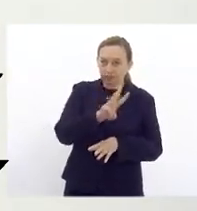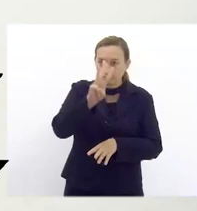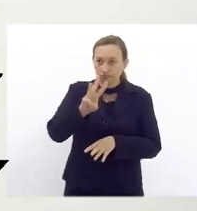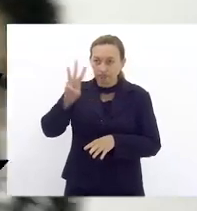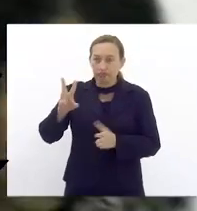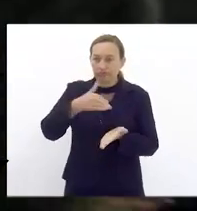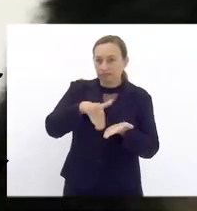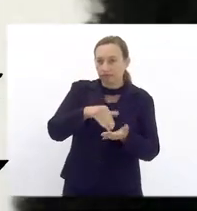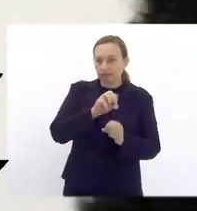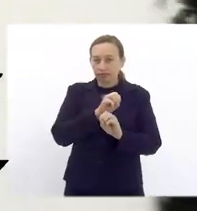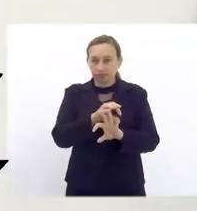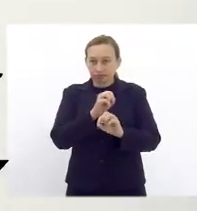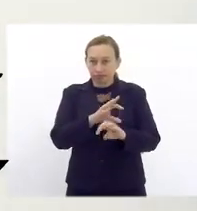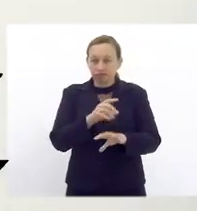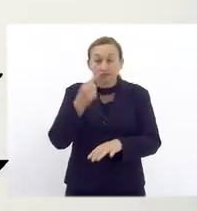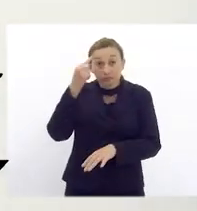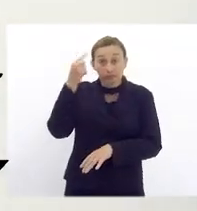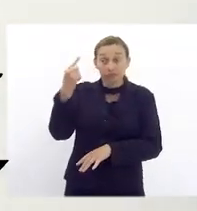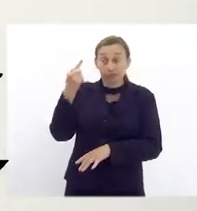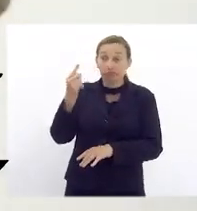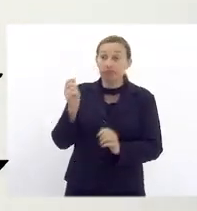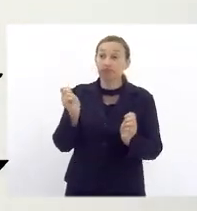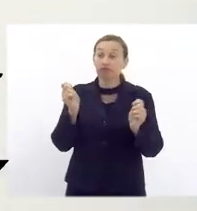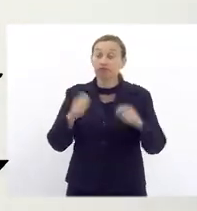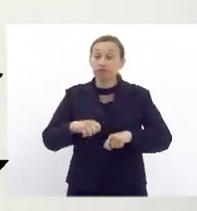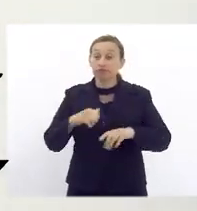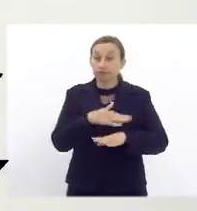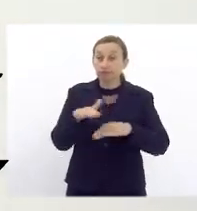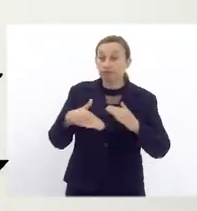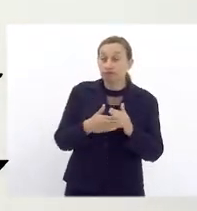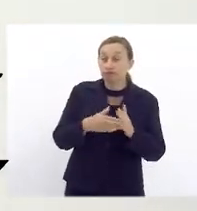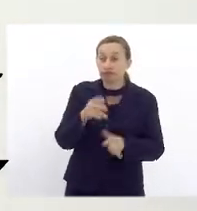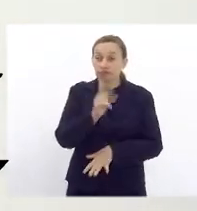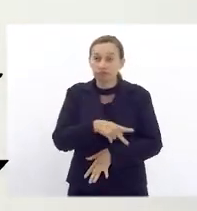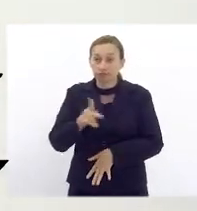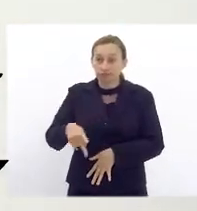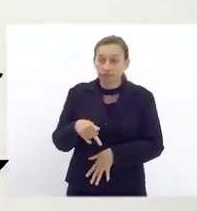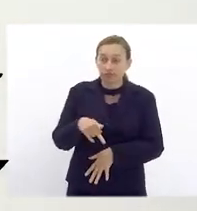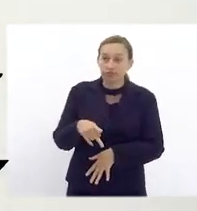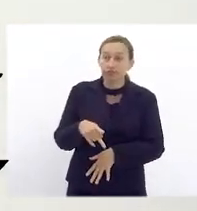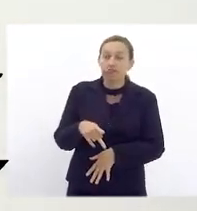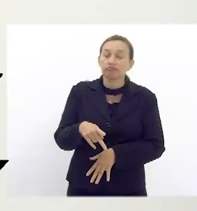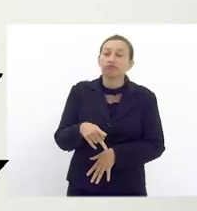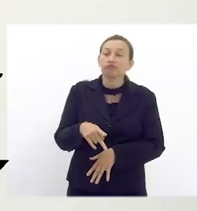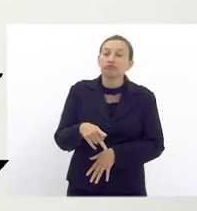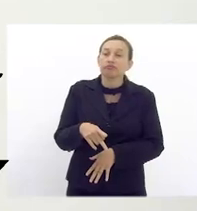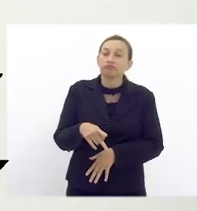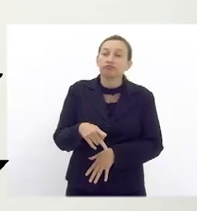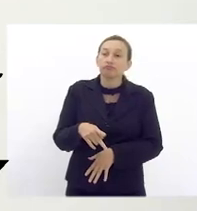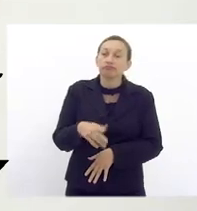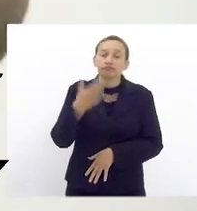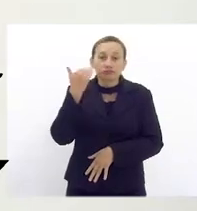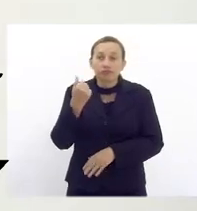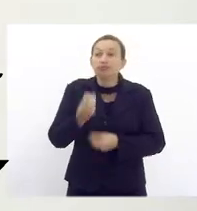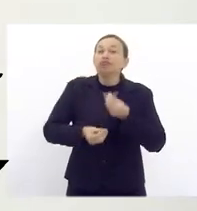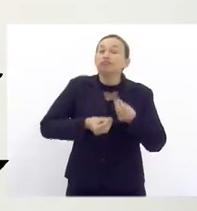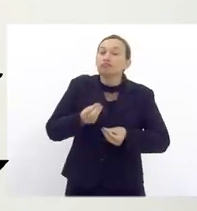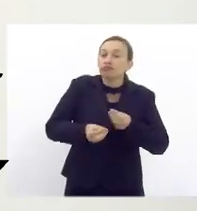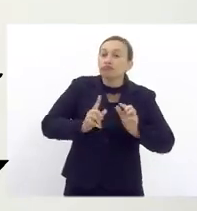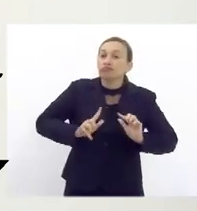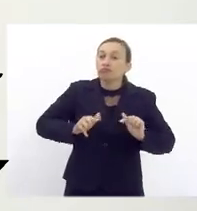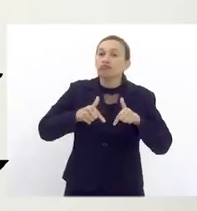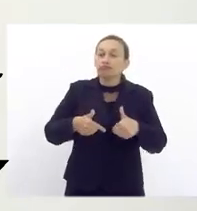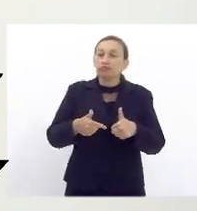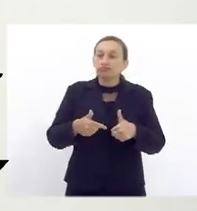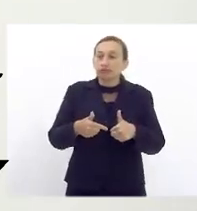secretaria de educação e a ideia que nós capacitamos todos os professores da nossa rede para que ele saibam como agir